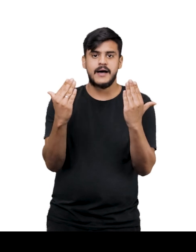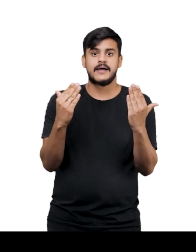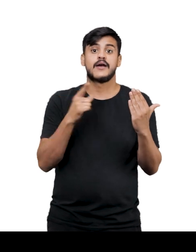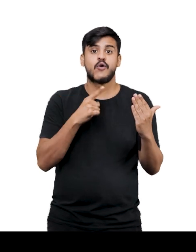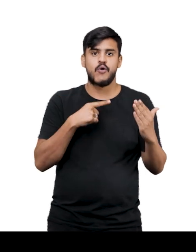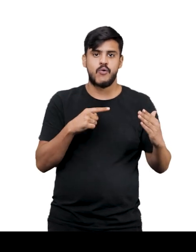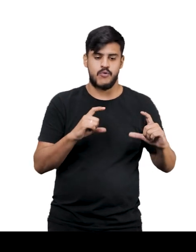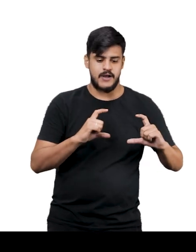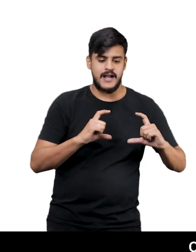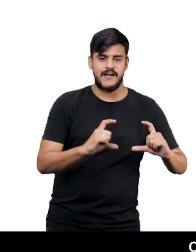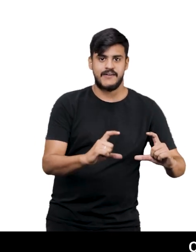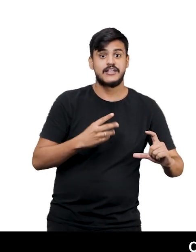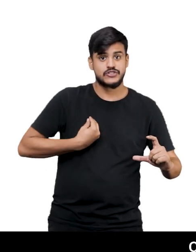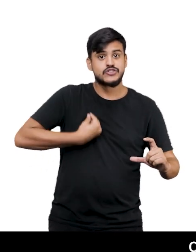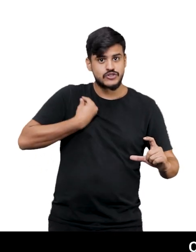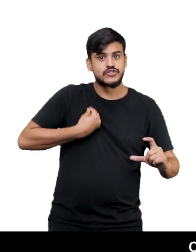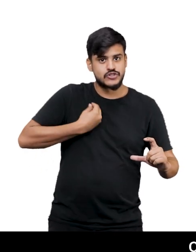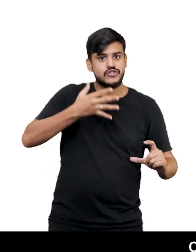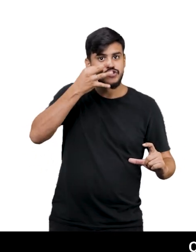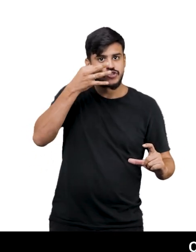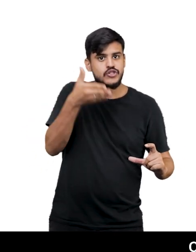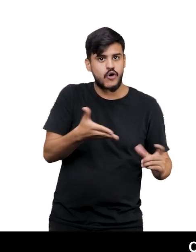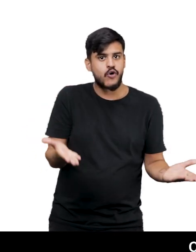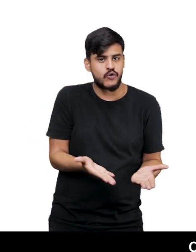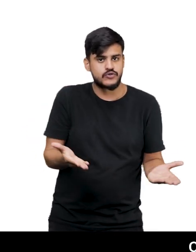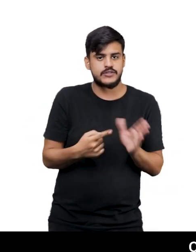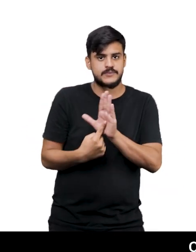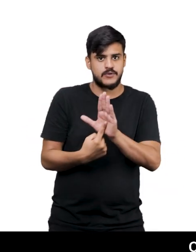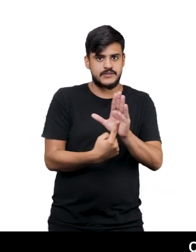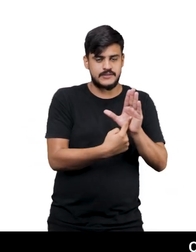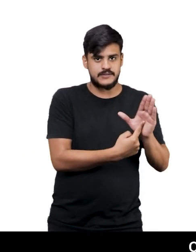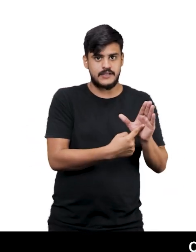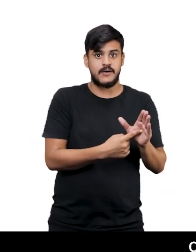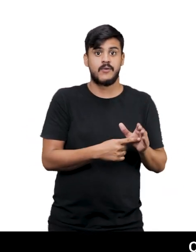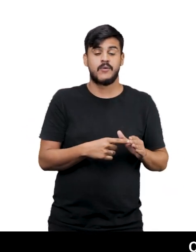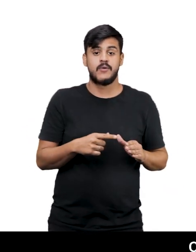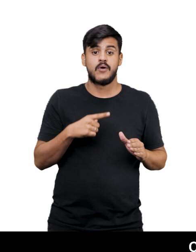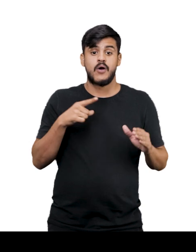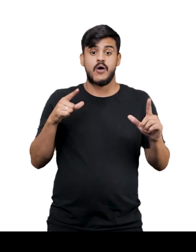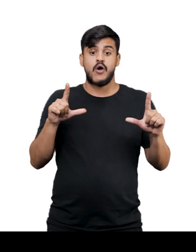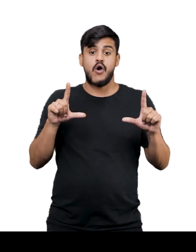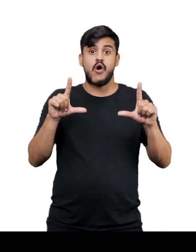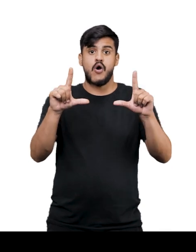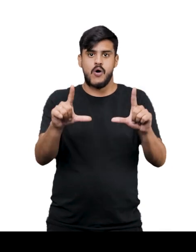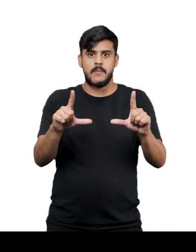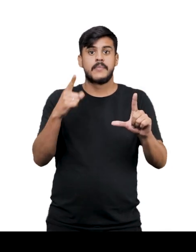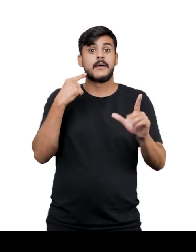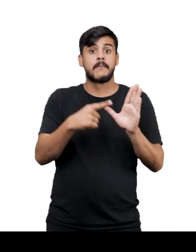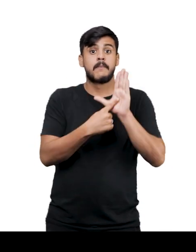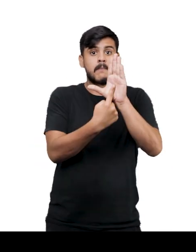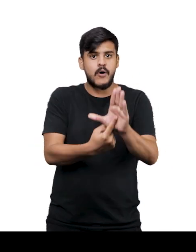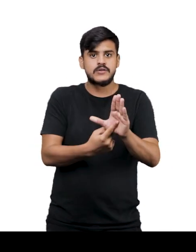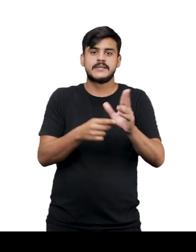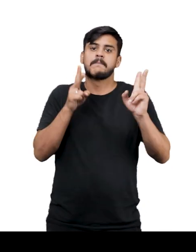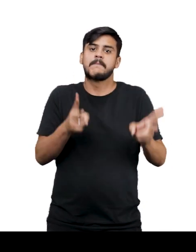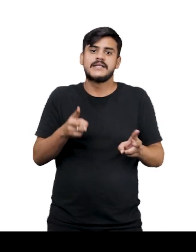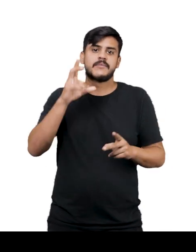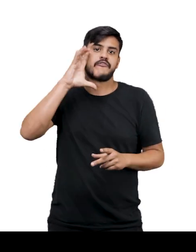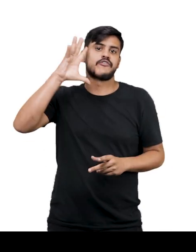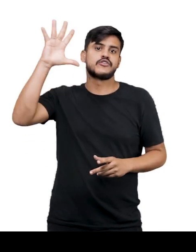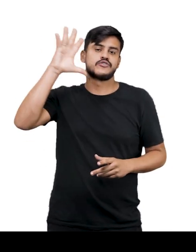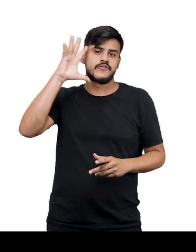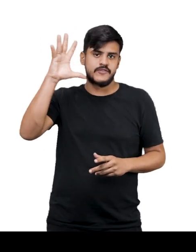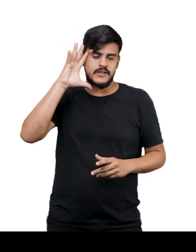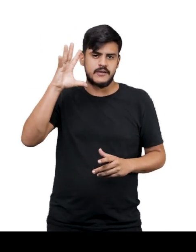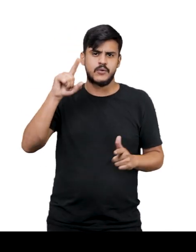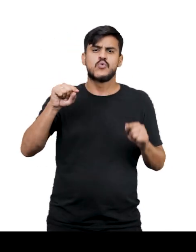um paralelo direto com o cavalete presente fisicamente nesta mostra, sobre o qual a obra exposta